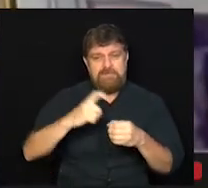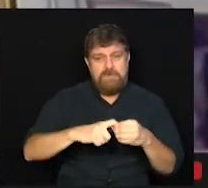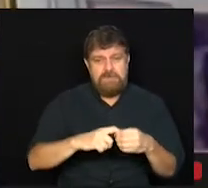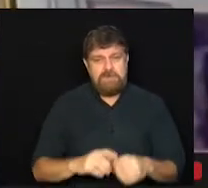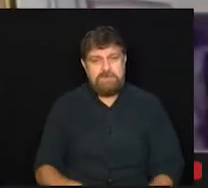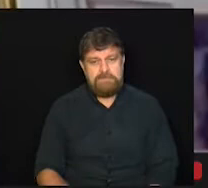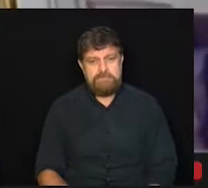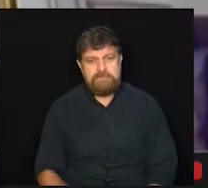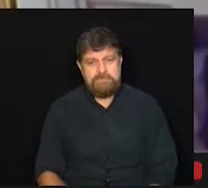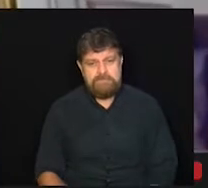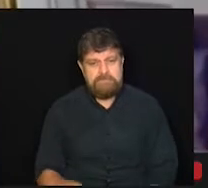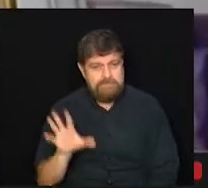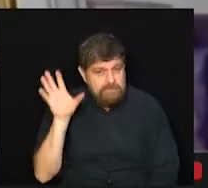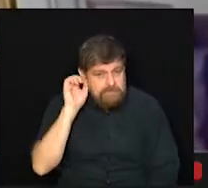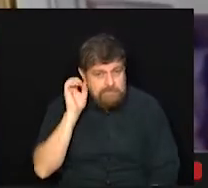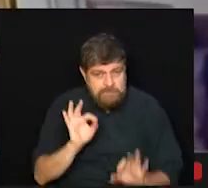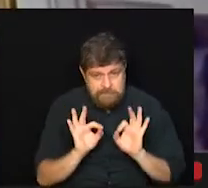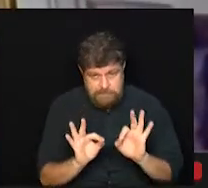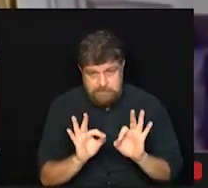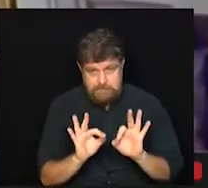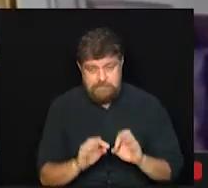então, estão me ouvindo?